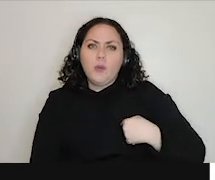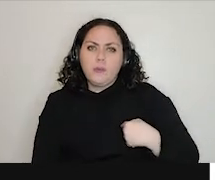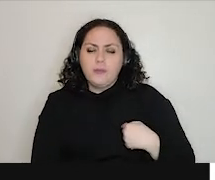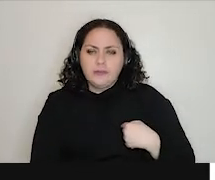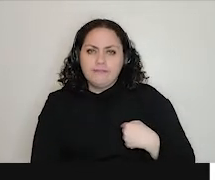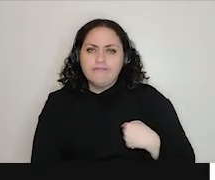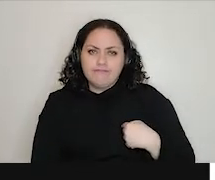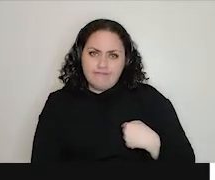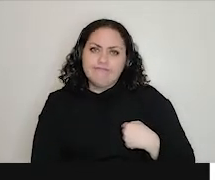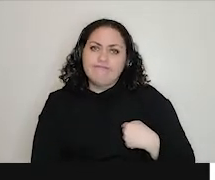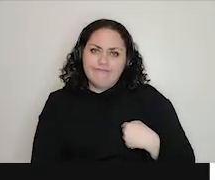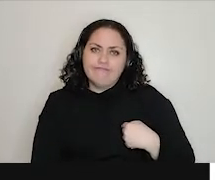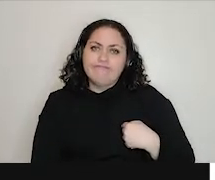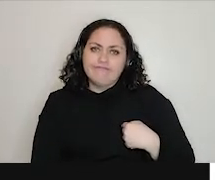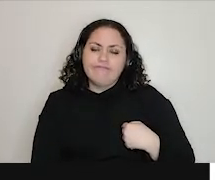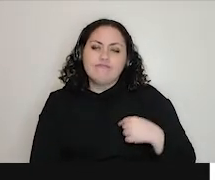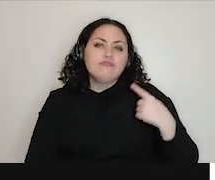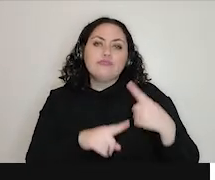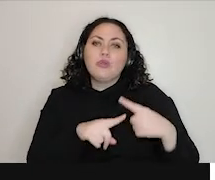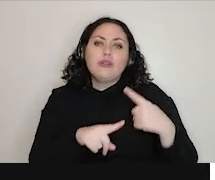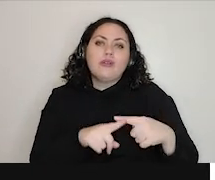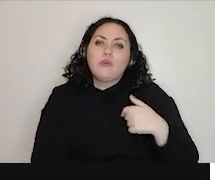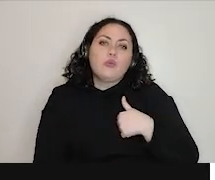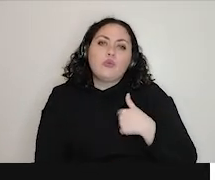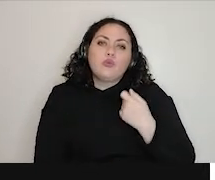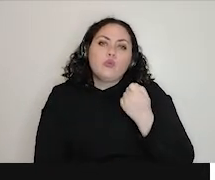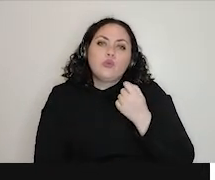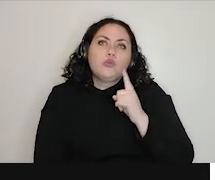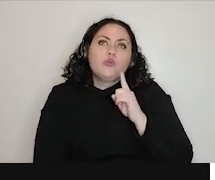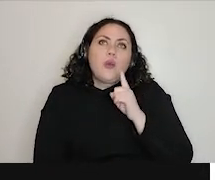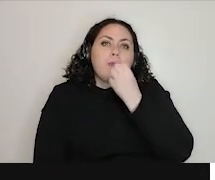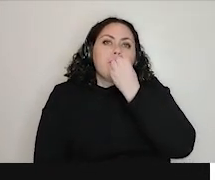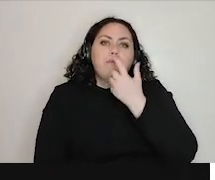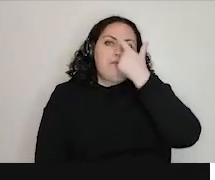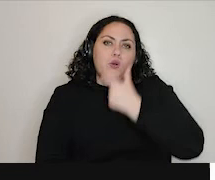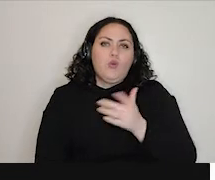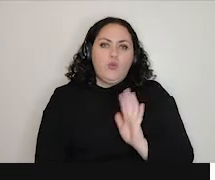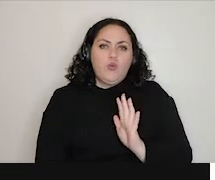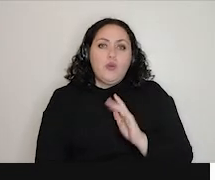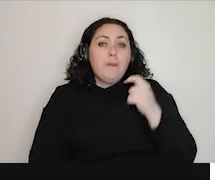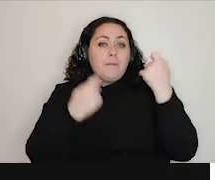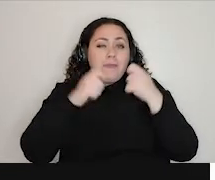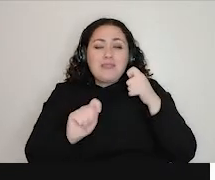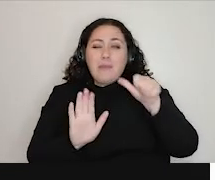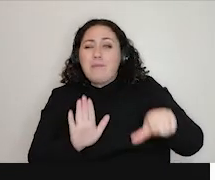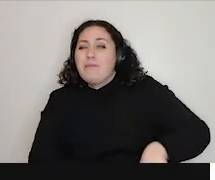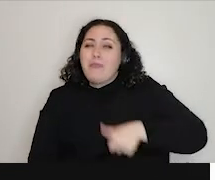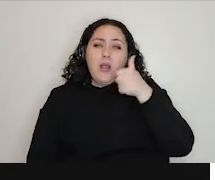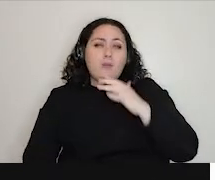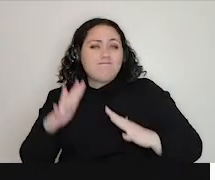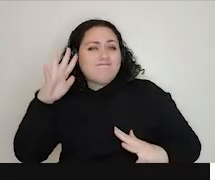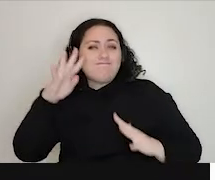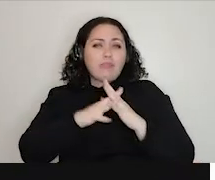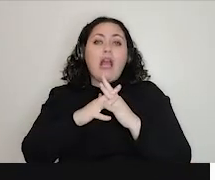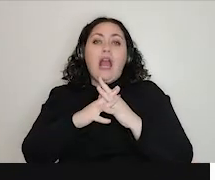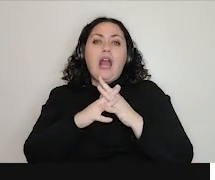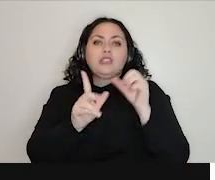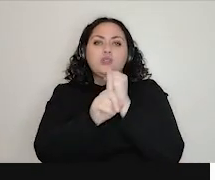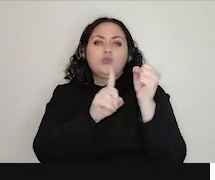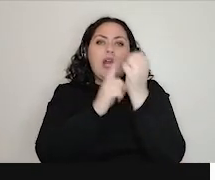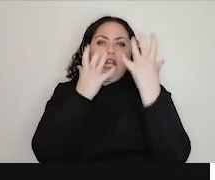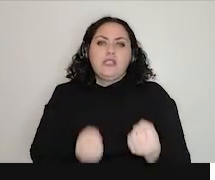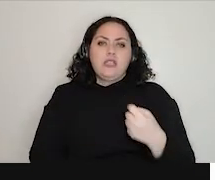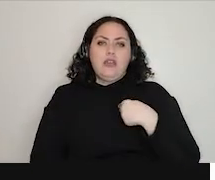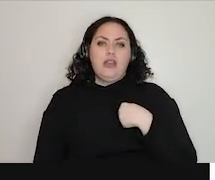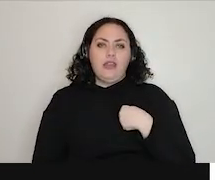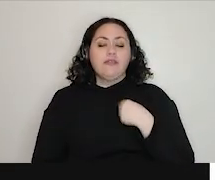né, frente a esse indivíduo, porque tu não tem que ser bom, tu tem que ser mais do que bom para ser aceito, né?